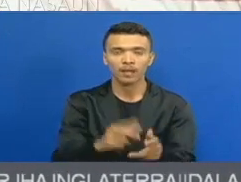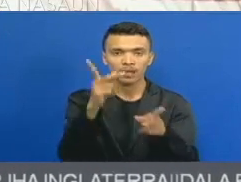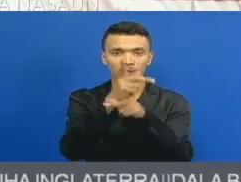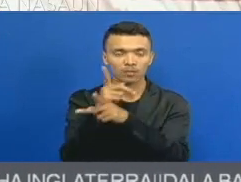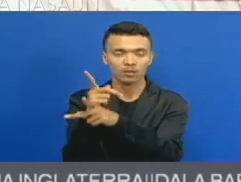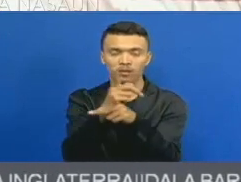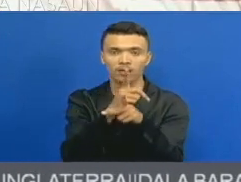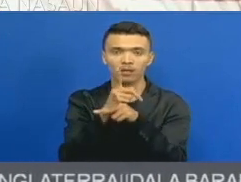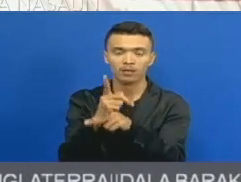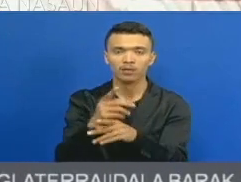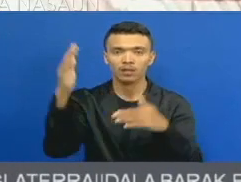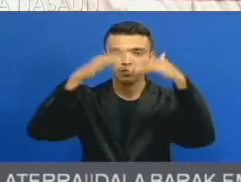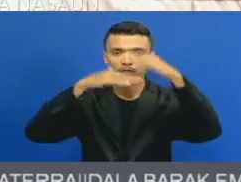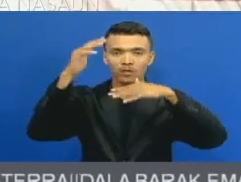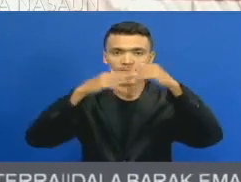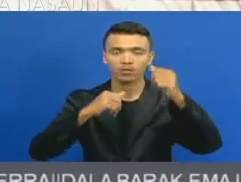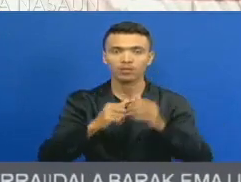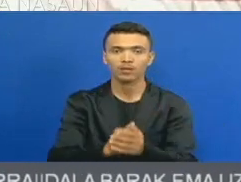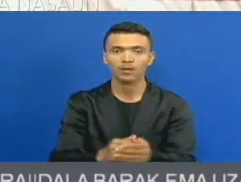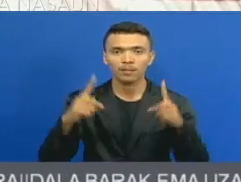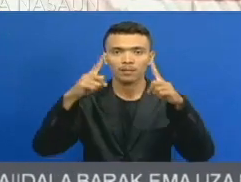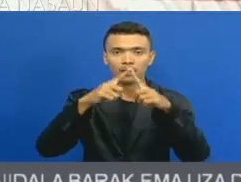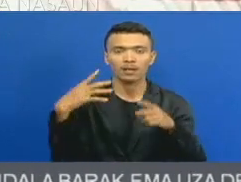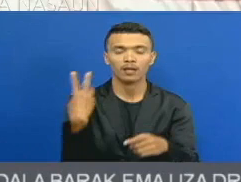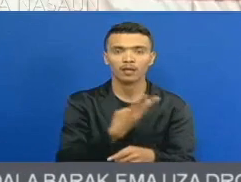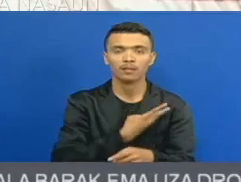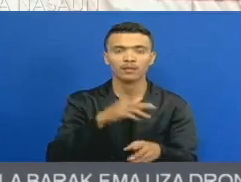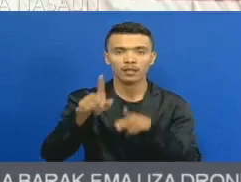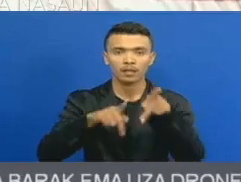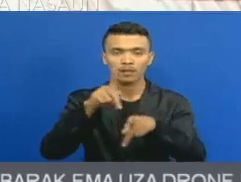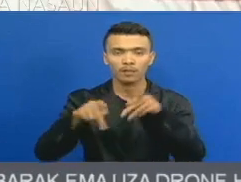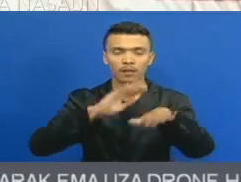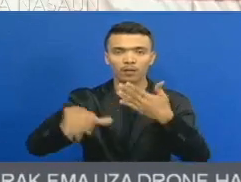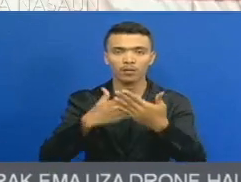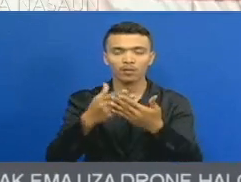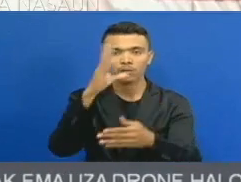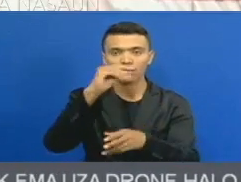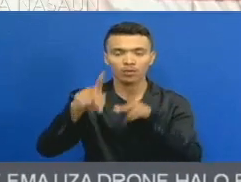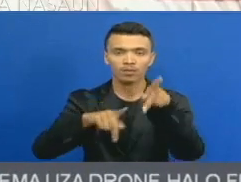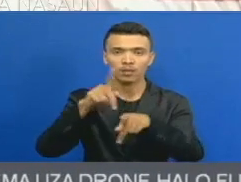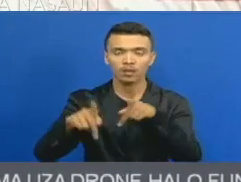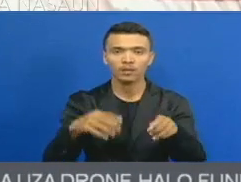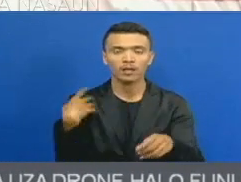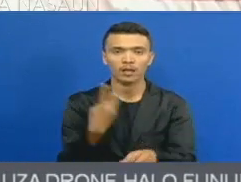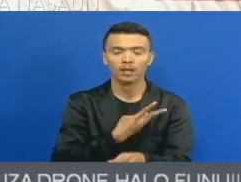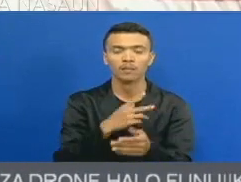assegura infraestrutura a propriedade ba amini oficial soto na comunidade sira nebe ami